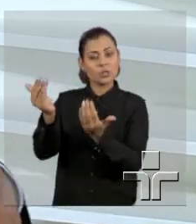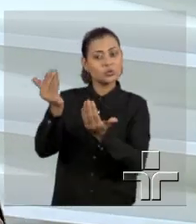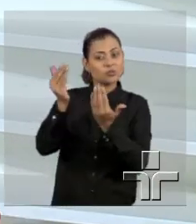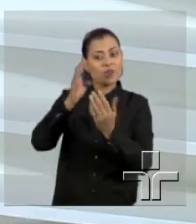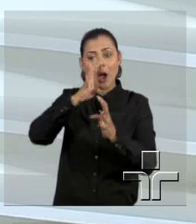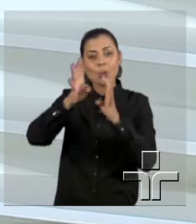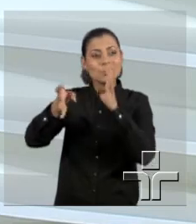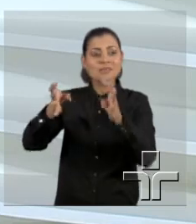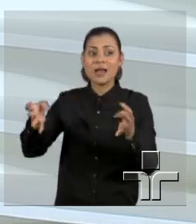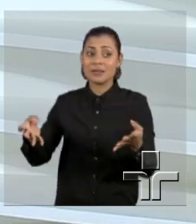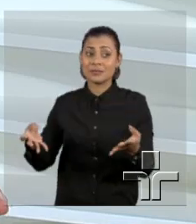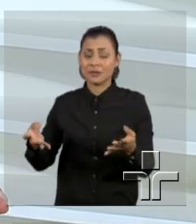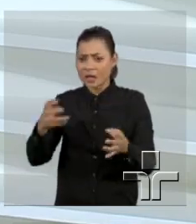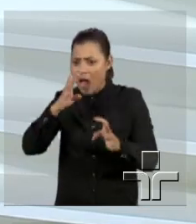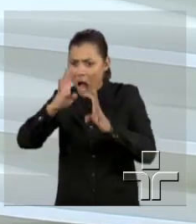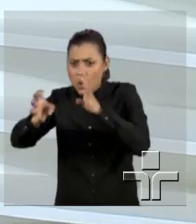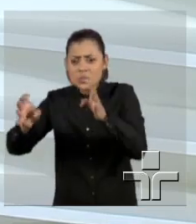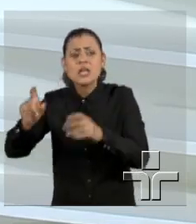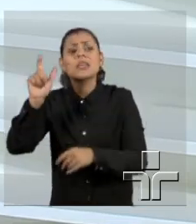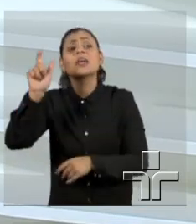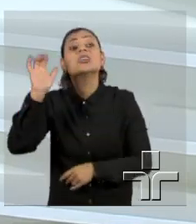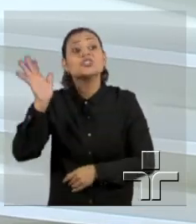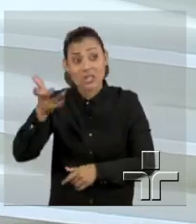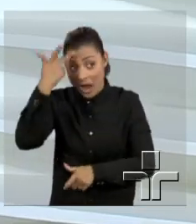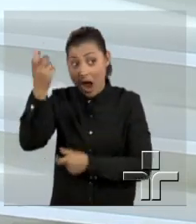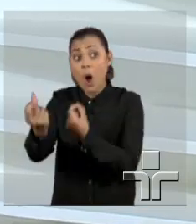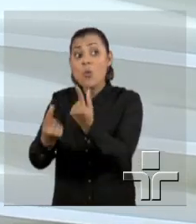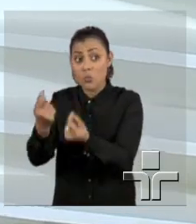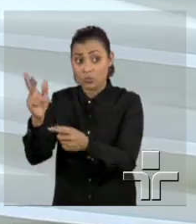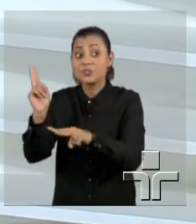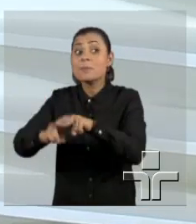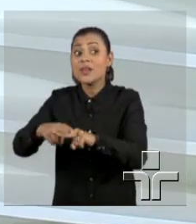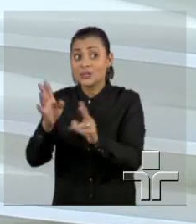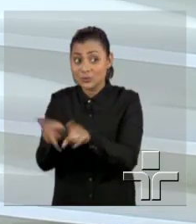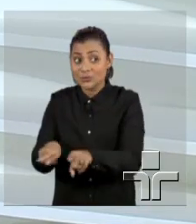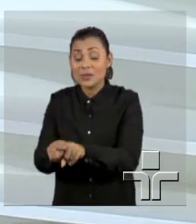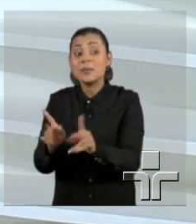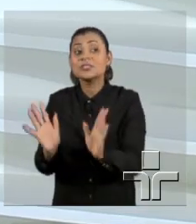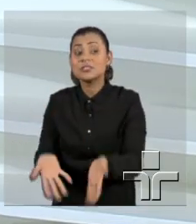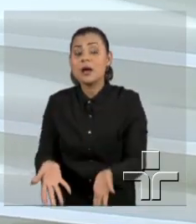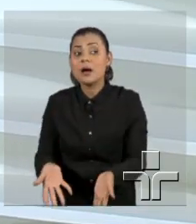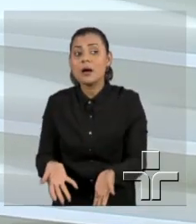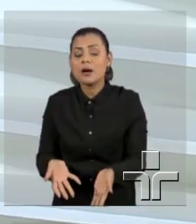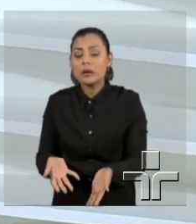penal, os réus, sobretudo quem está preso, os réus estão assistindo